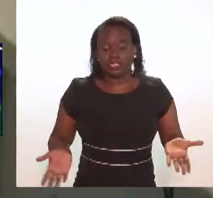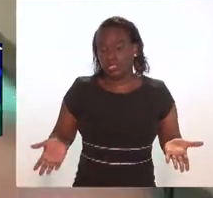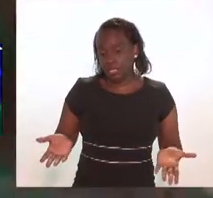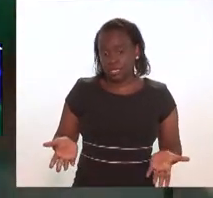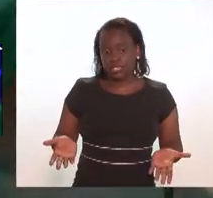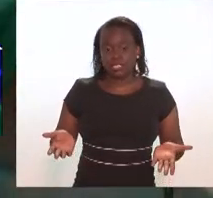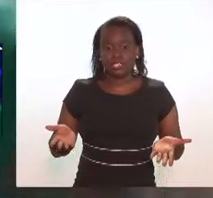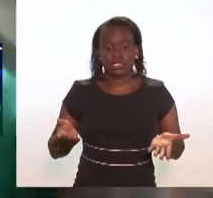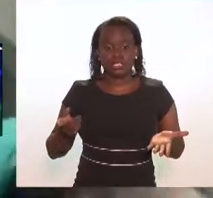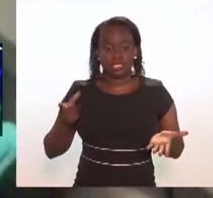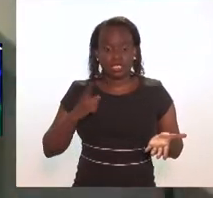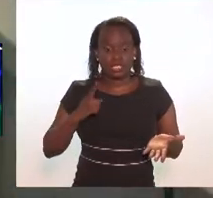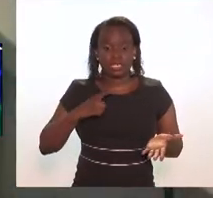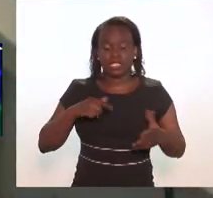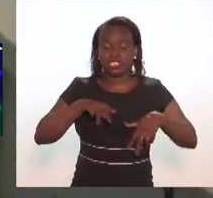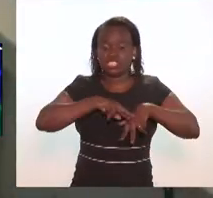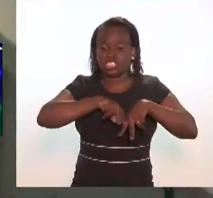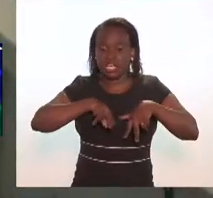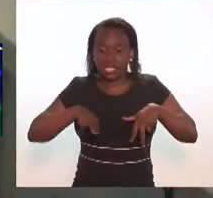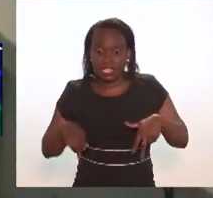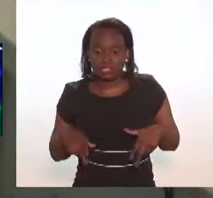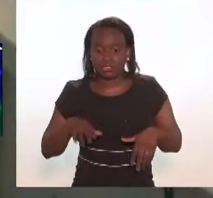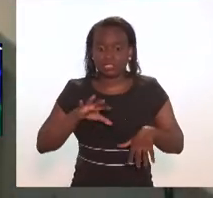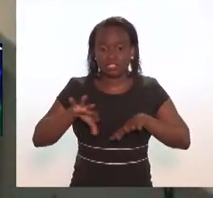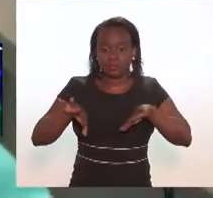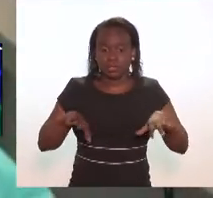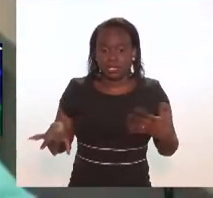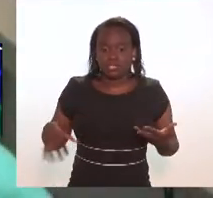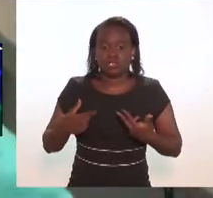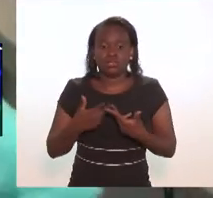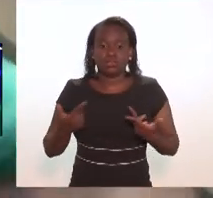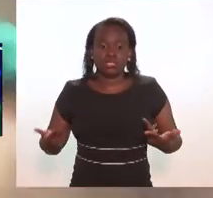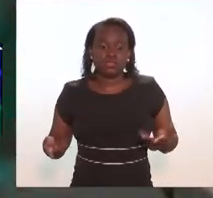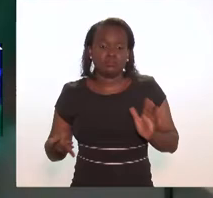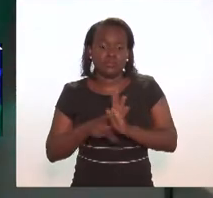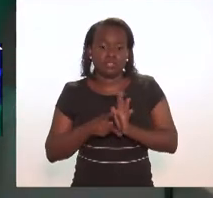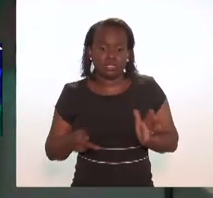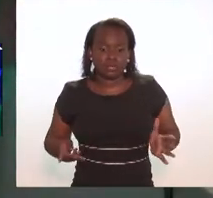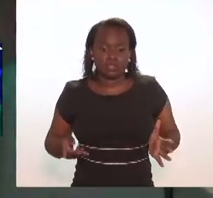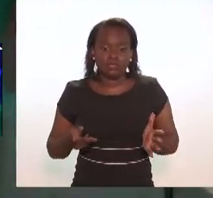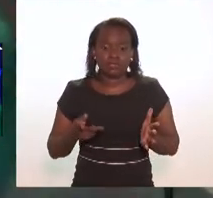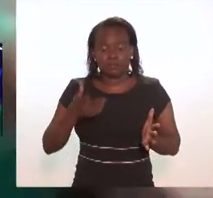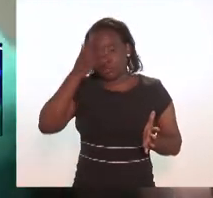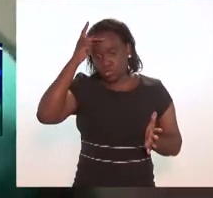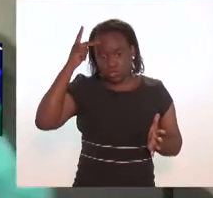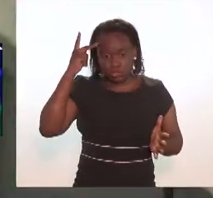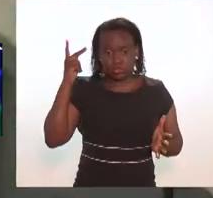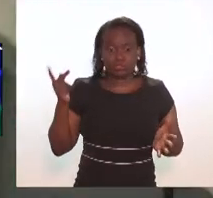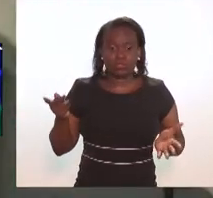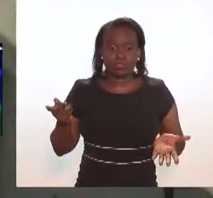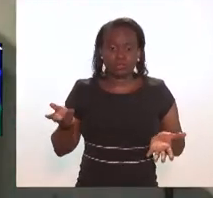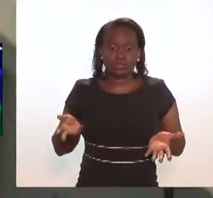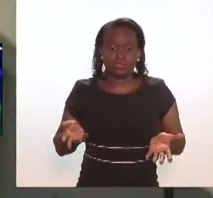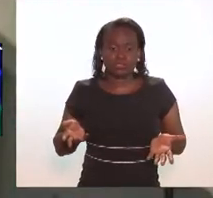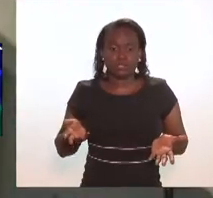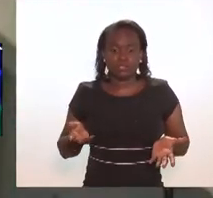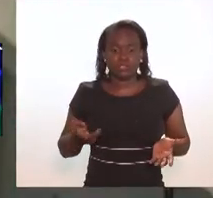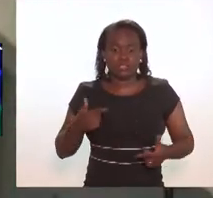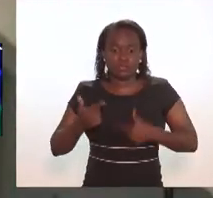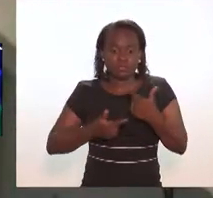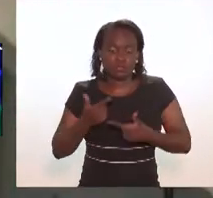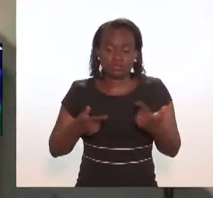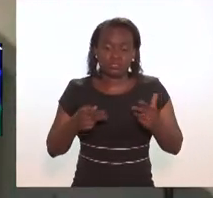das repressões de gênero, as questões das repressões contra todo